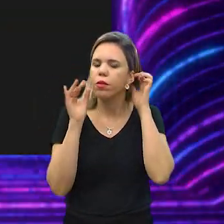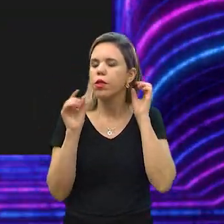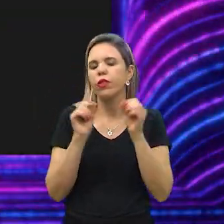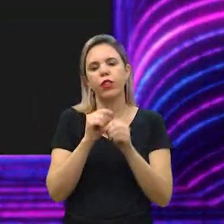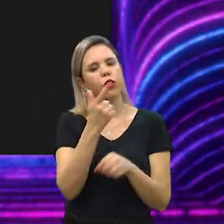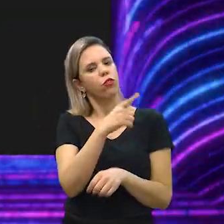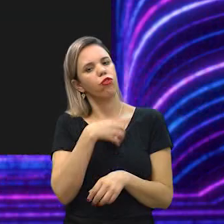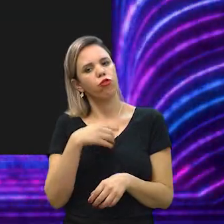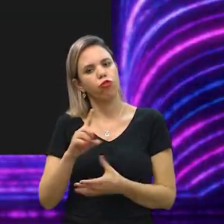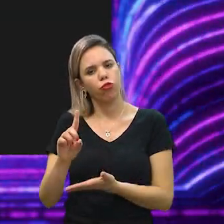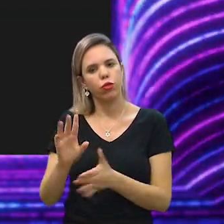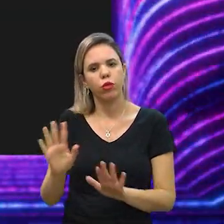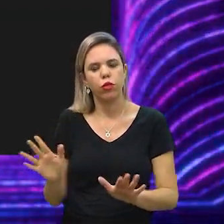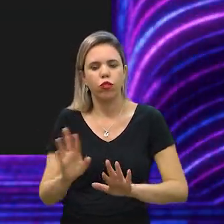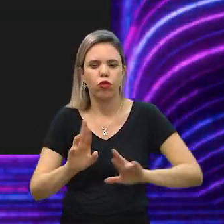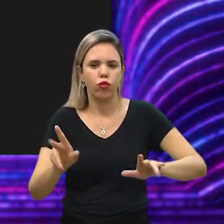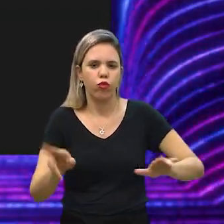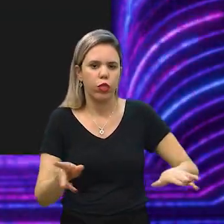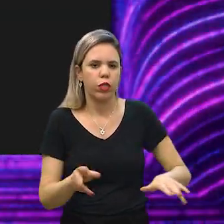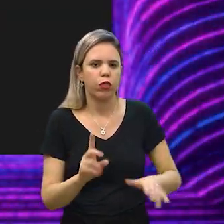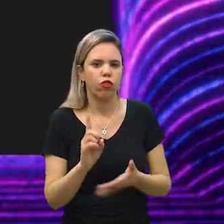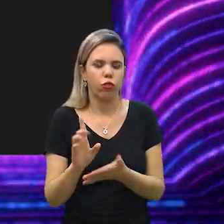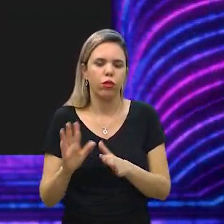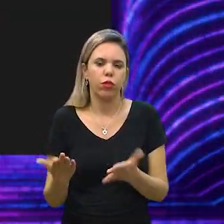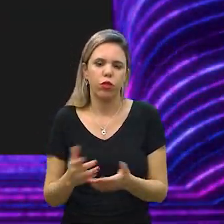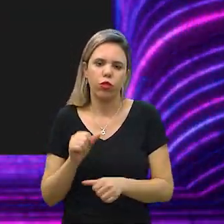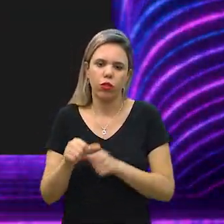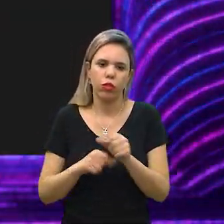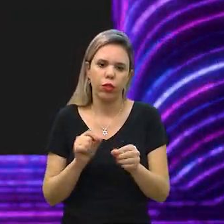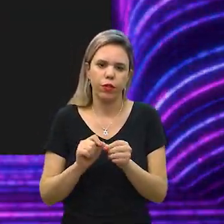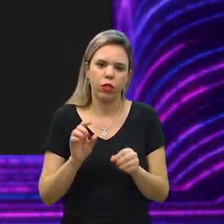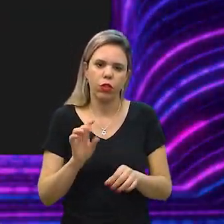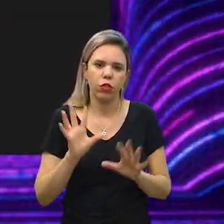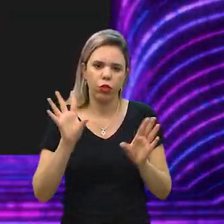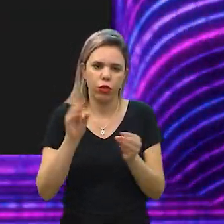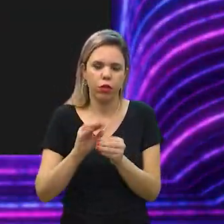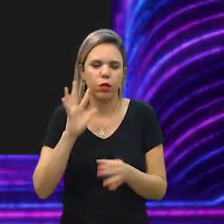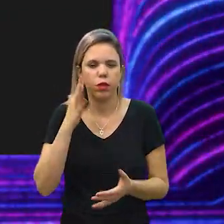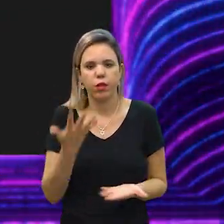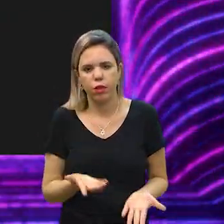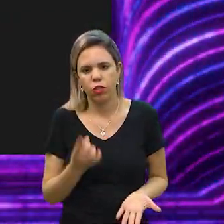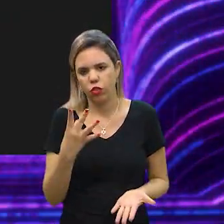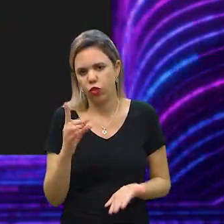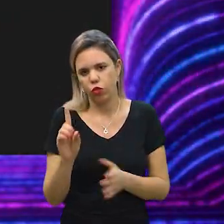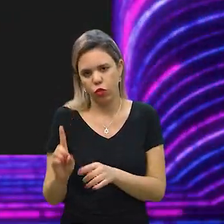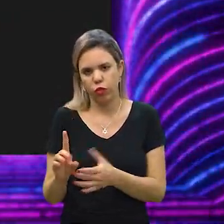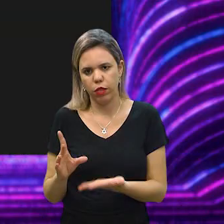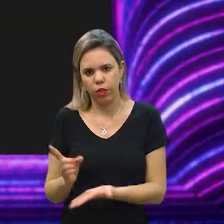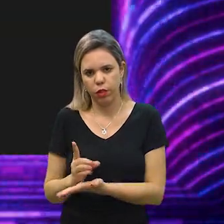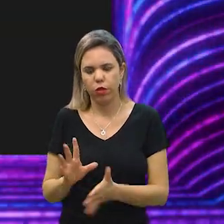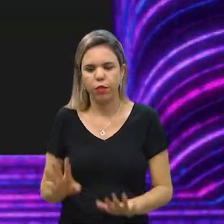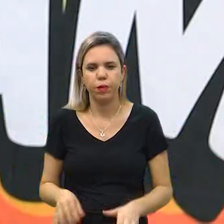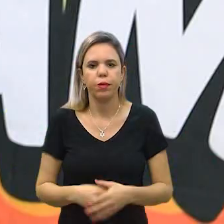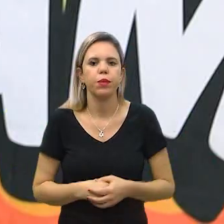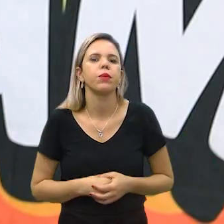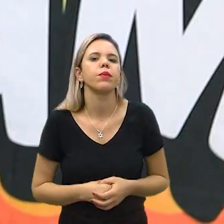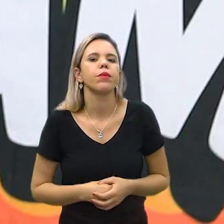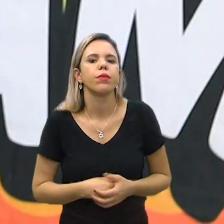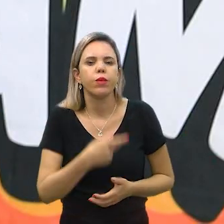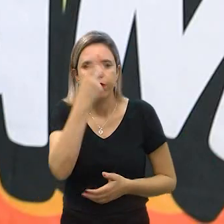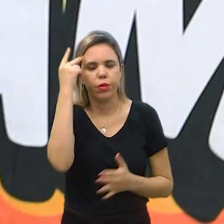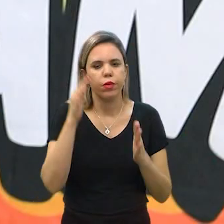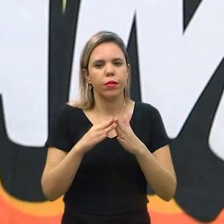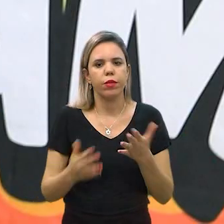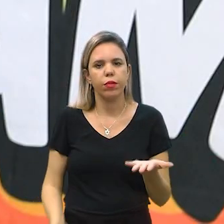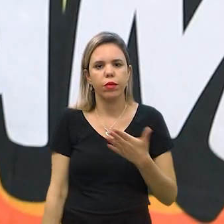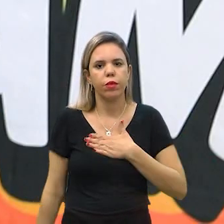curiosidade de fazer de outros deuses, mas agora eu resolvi, né, fazer só dele. Pessoal